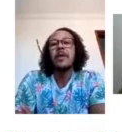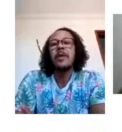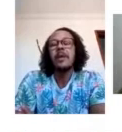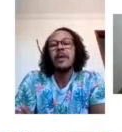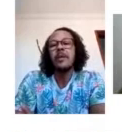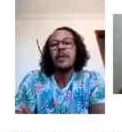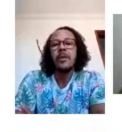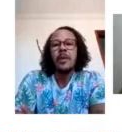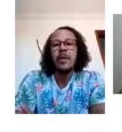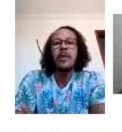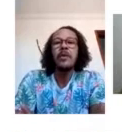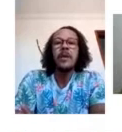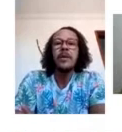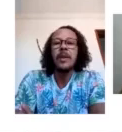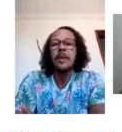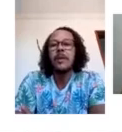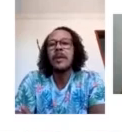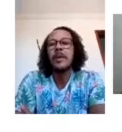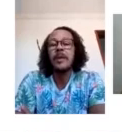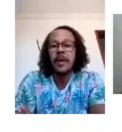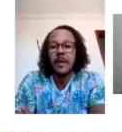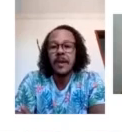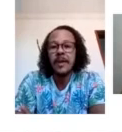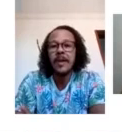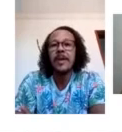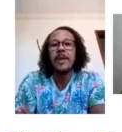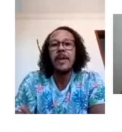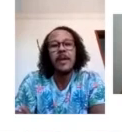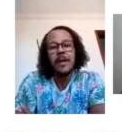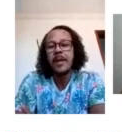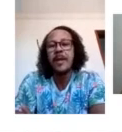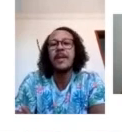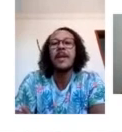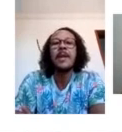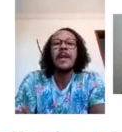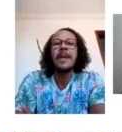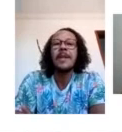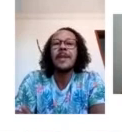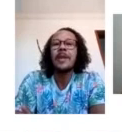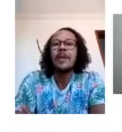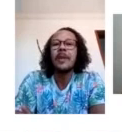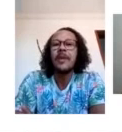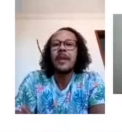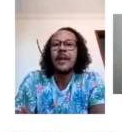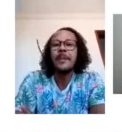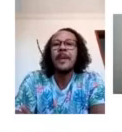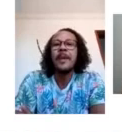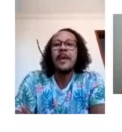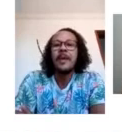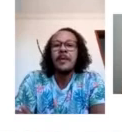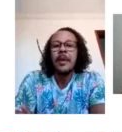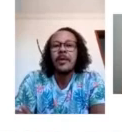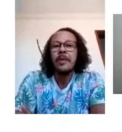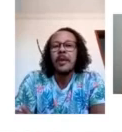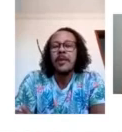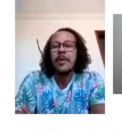colocam a gente em contato com as coisas que estão ocorrendo dentro da universidade. Em linhas gerais, é isso que eu tinha para falar.